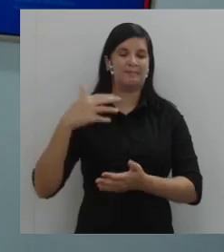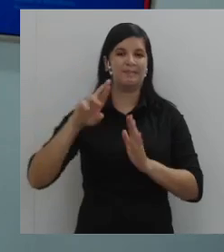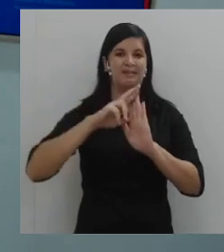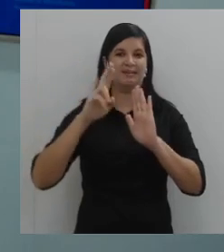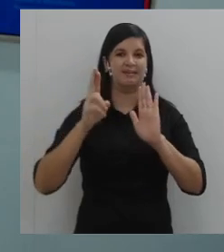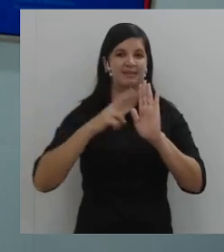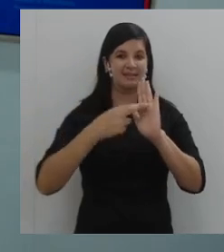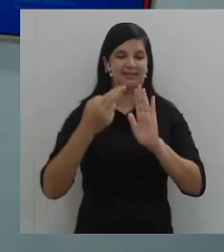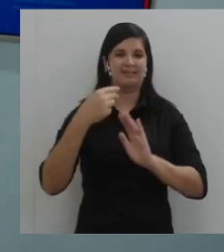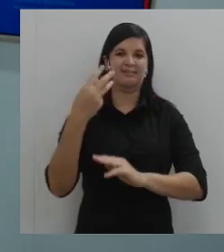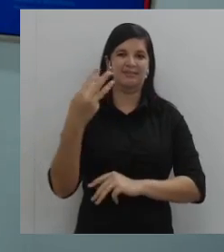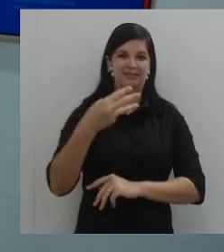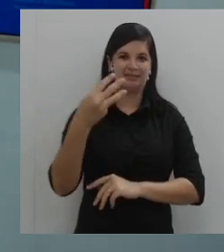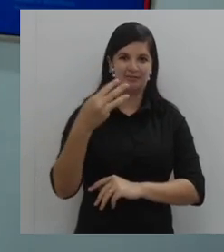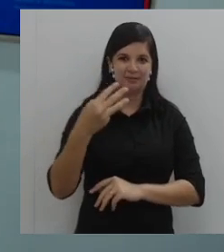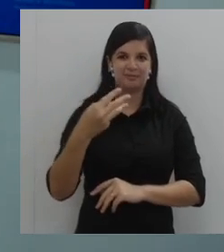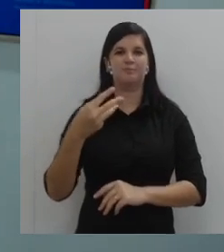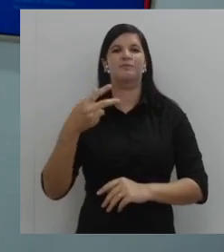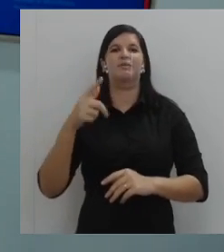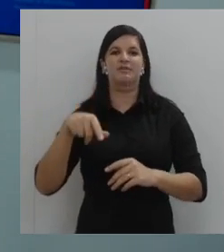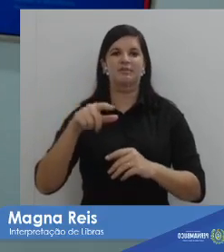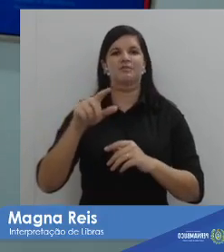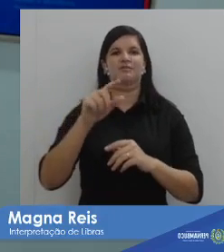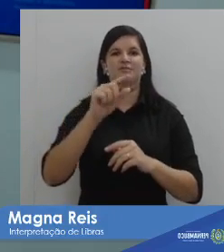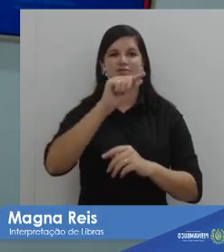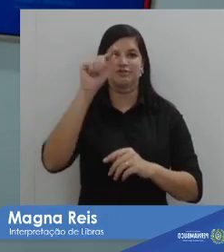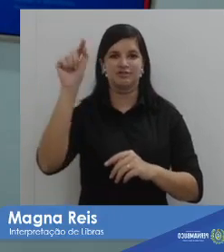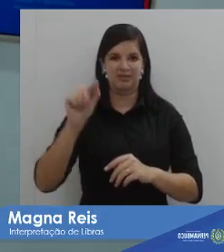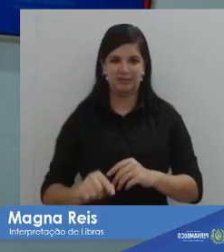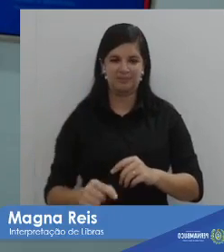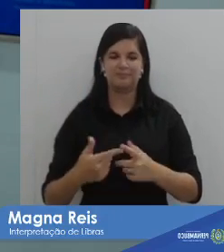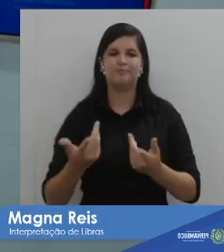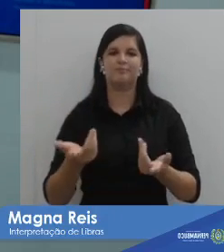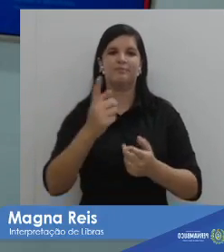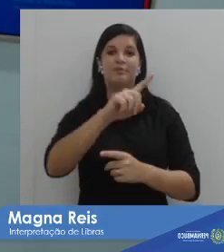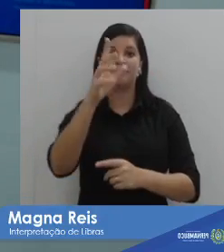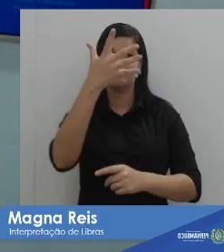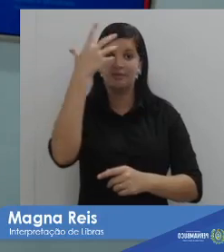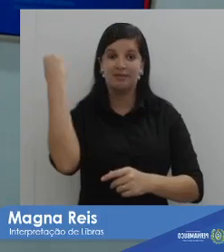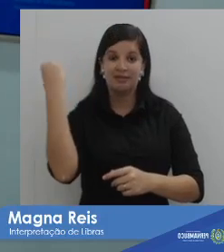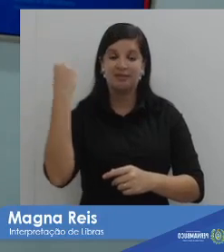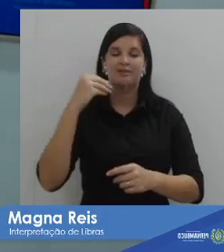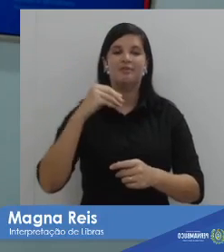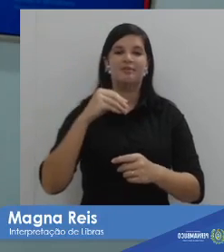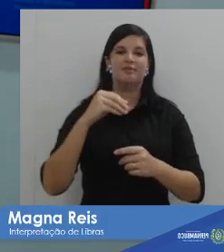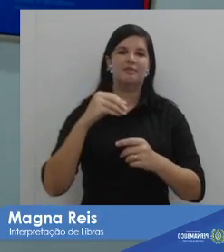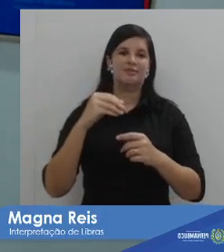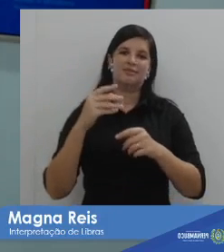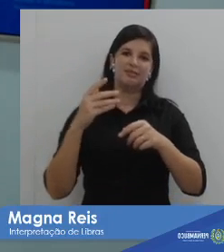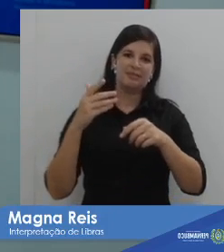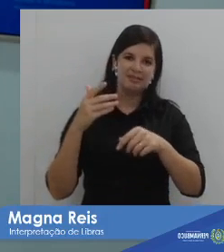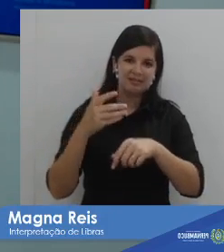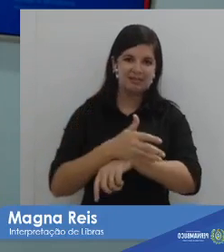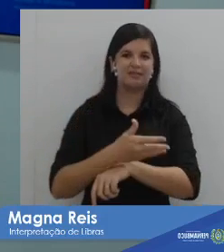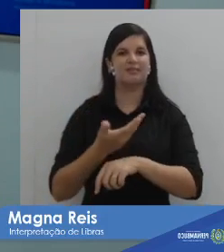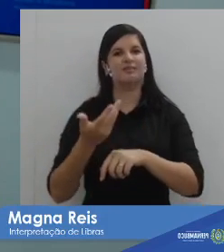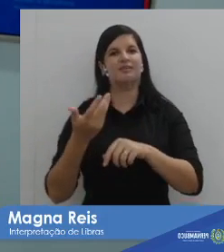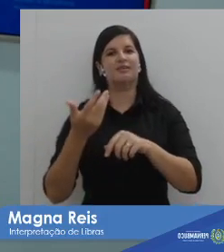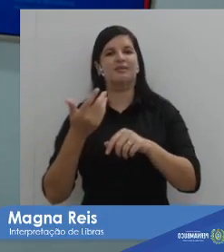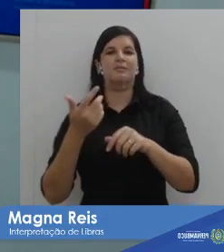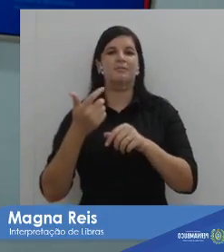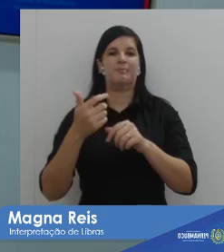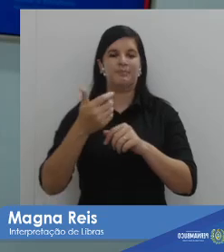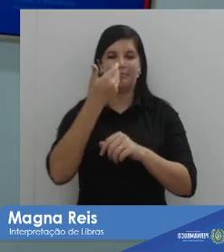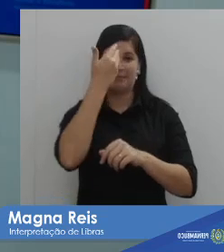três, proporcionalidade e escala. Mas não esquece de passar nas redes e seguir o perfil